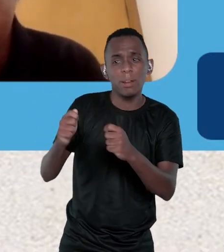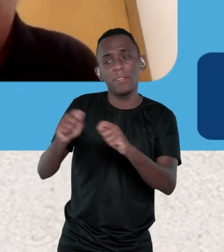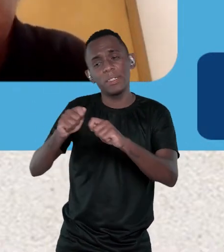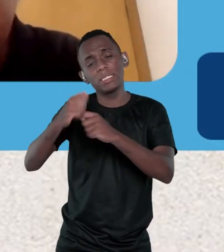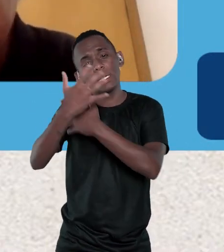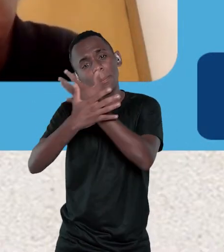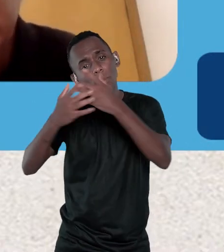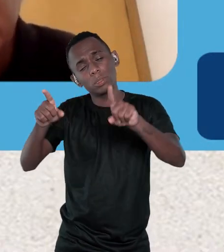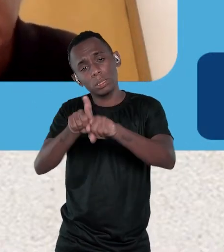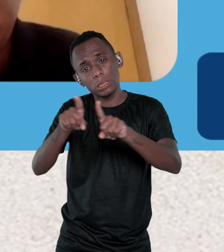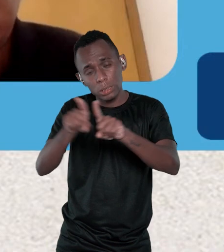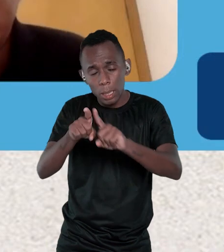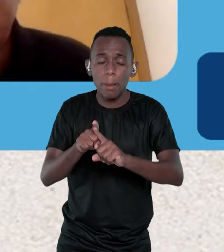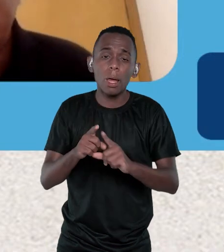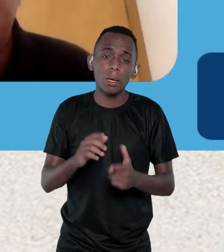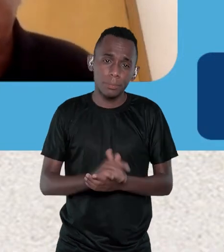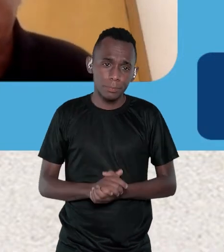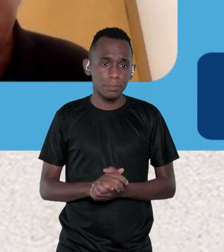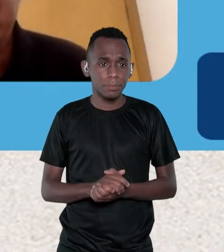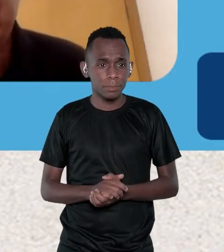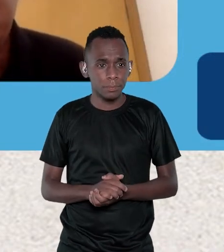encontrar, simplesmente para encontrar.